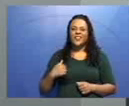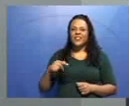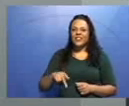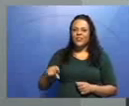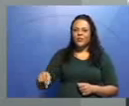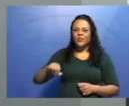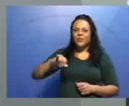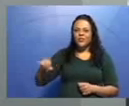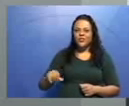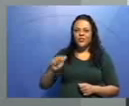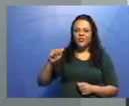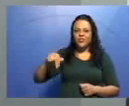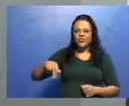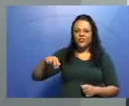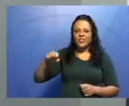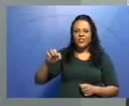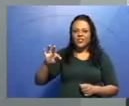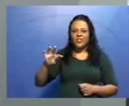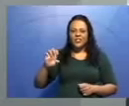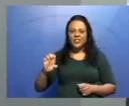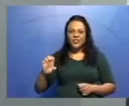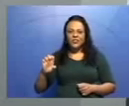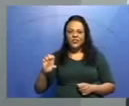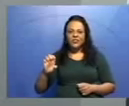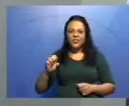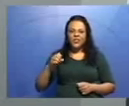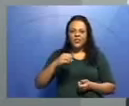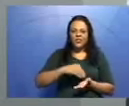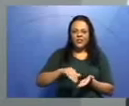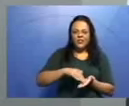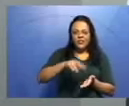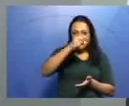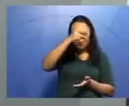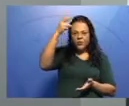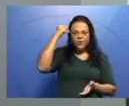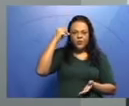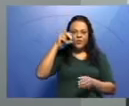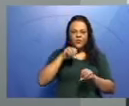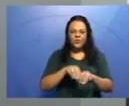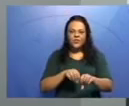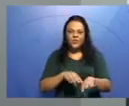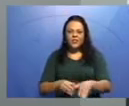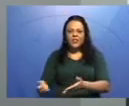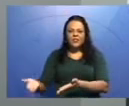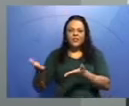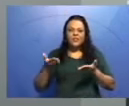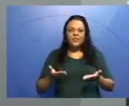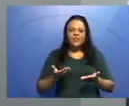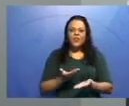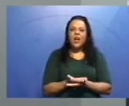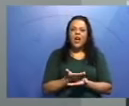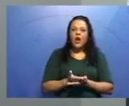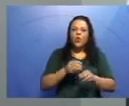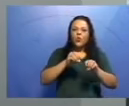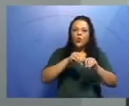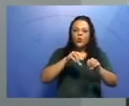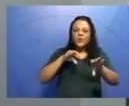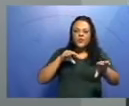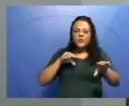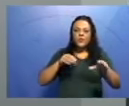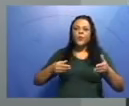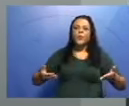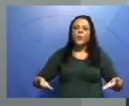Olá, sou a professora Janete, da Rede Municipal de Ensino. Sejam bem-vindos para mais uma videoaula. Hoje nós